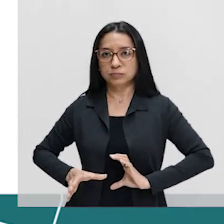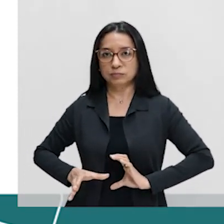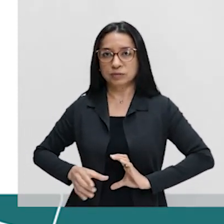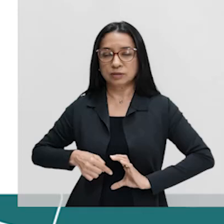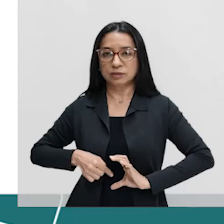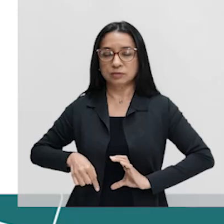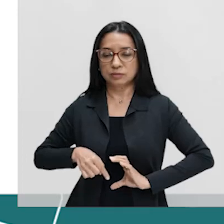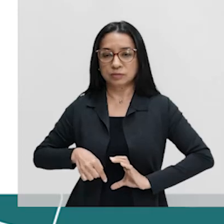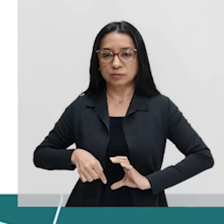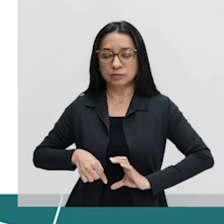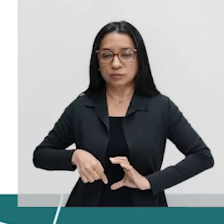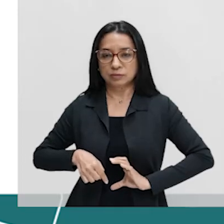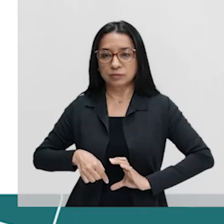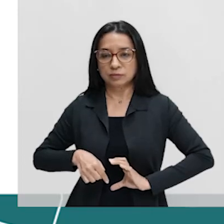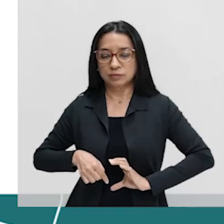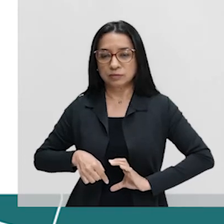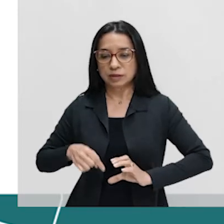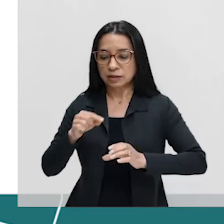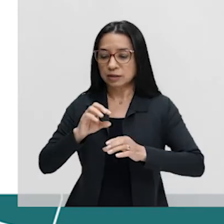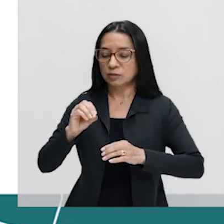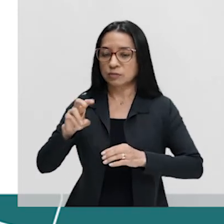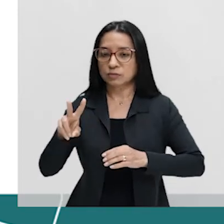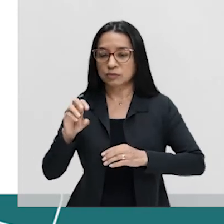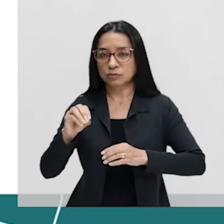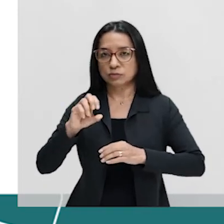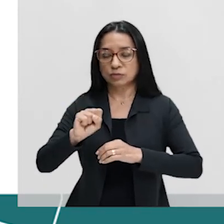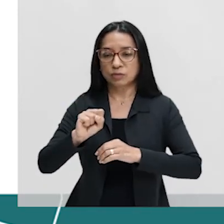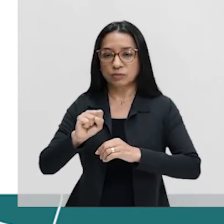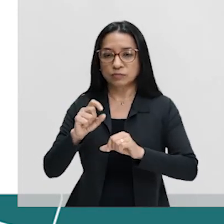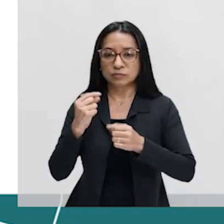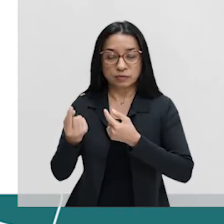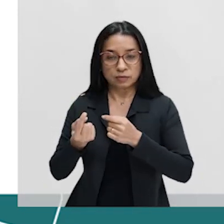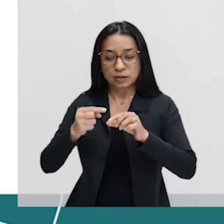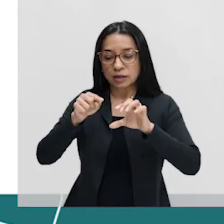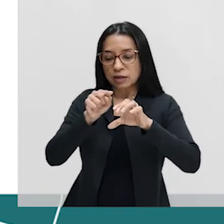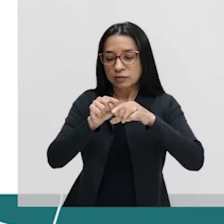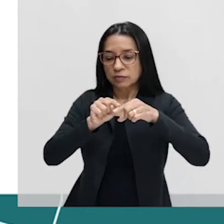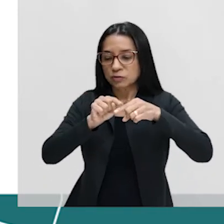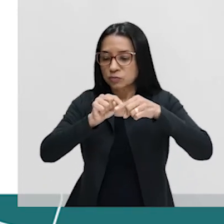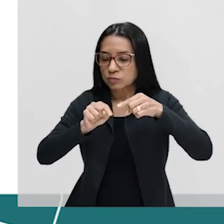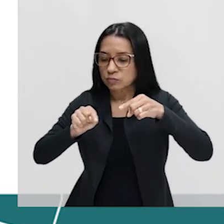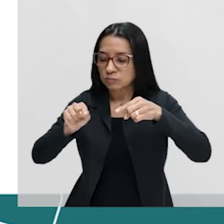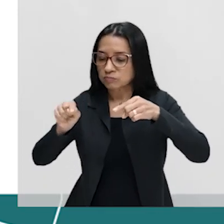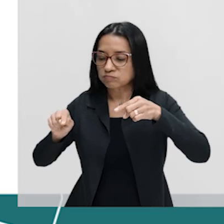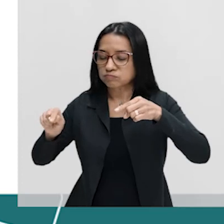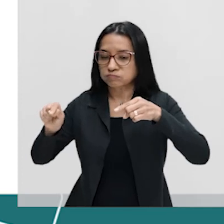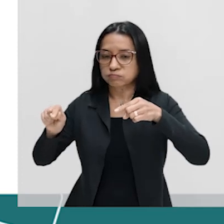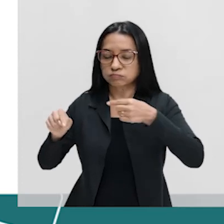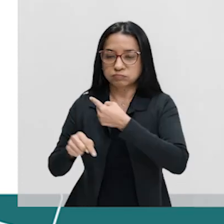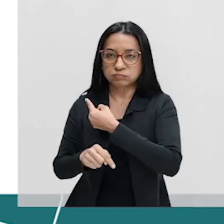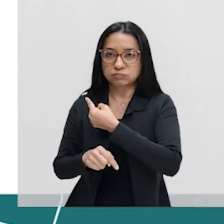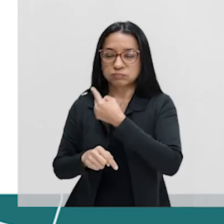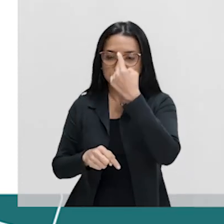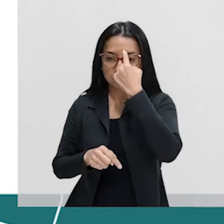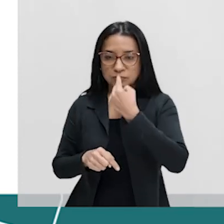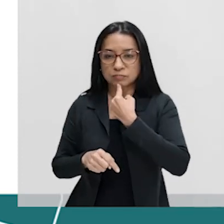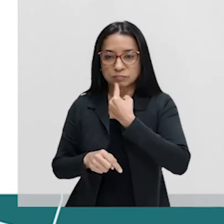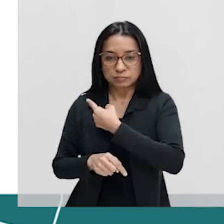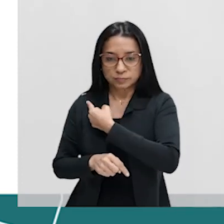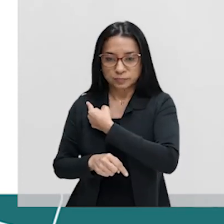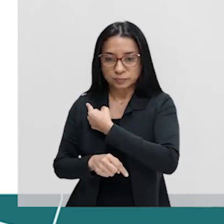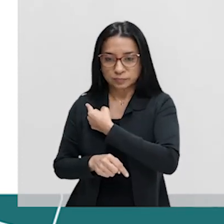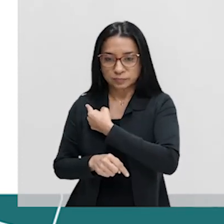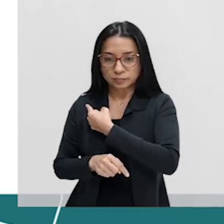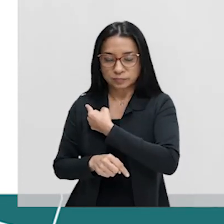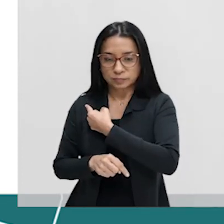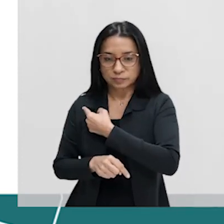do ovário, esses óvulos eles vão sair através de um canal, tá? Esse canal aqui a gente chama ele